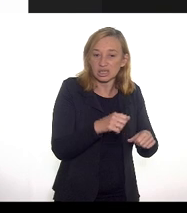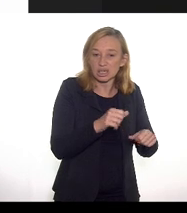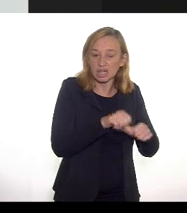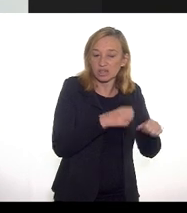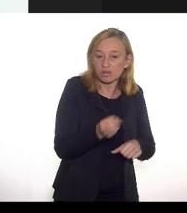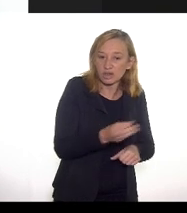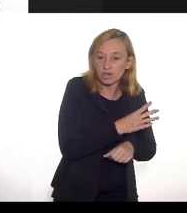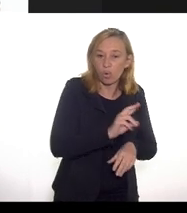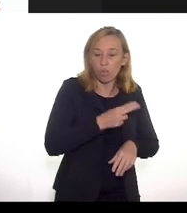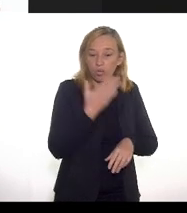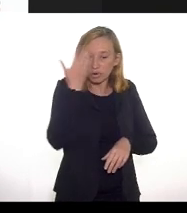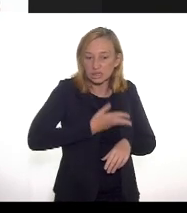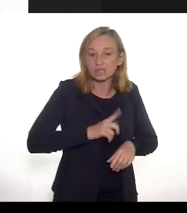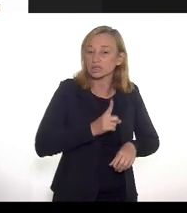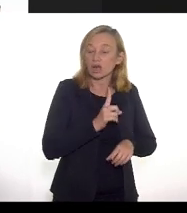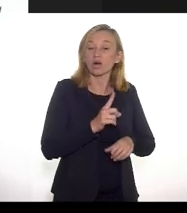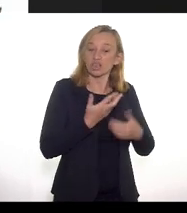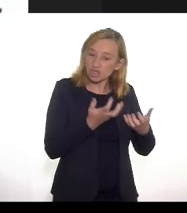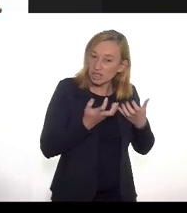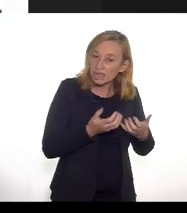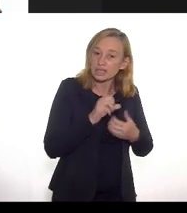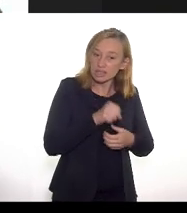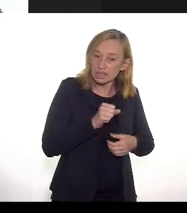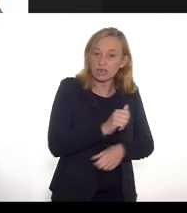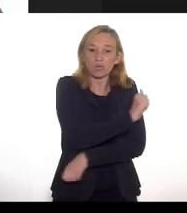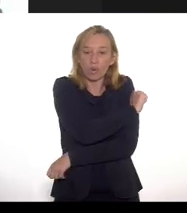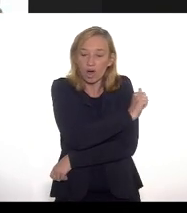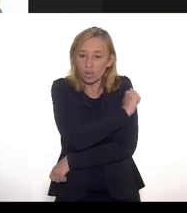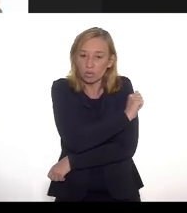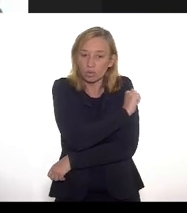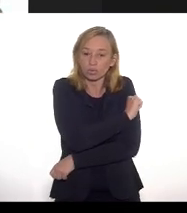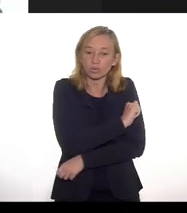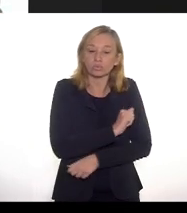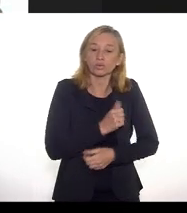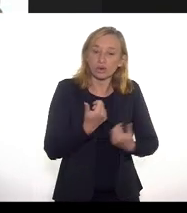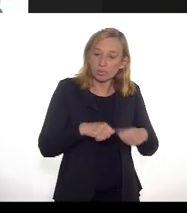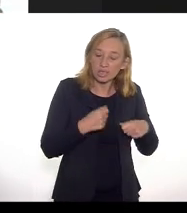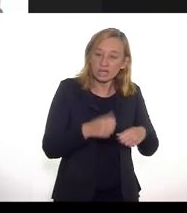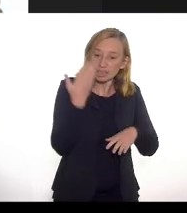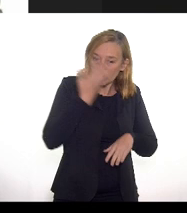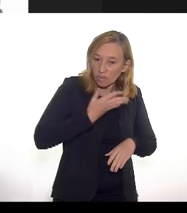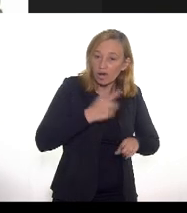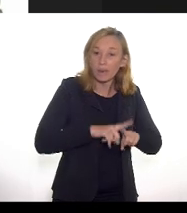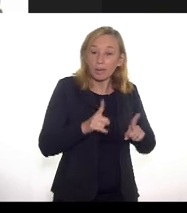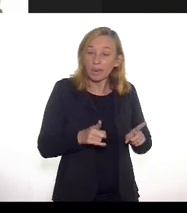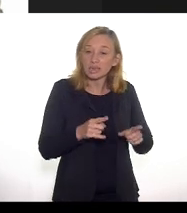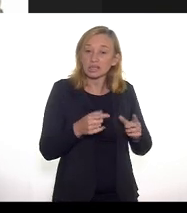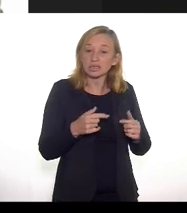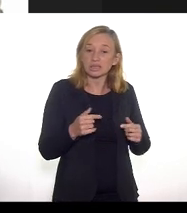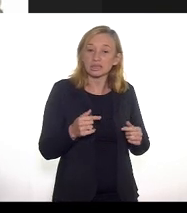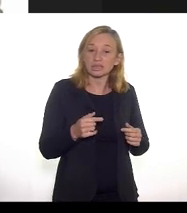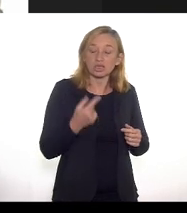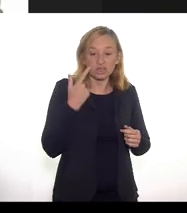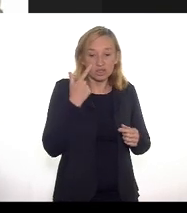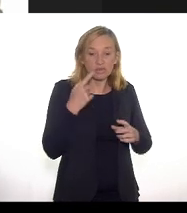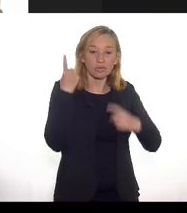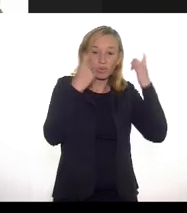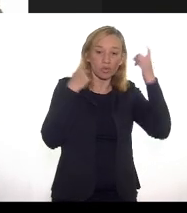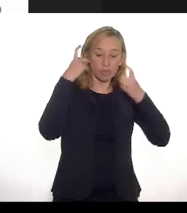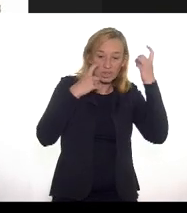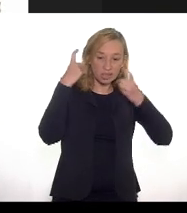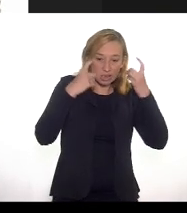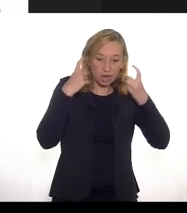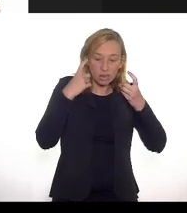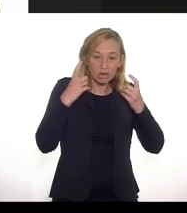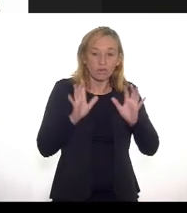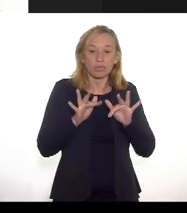pelo contrário, a gente defende sim que o aluno que faz jus tem o direito através de comprovação, mas que a gente vê com muita preocupação